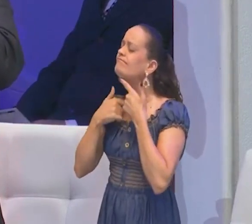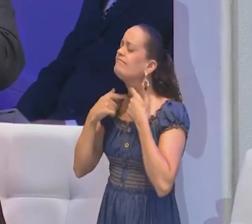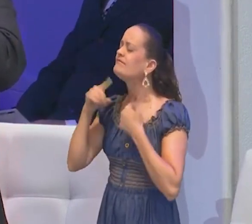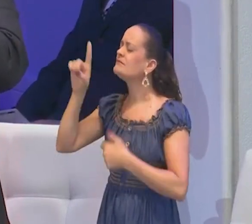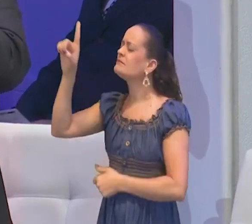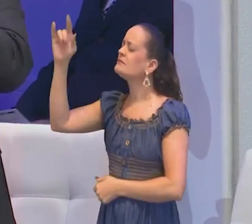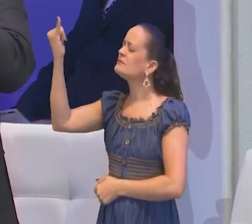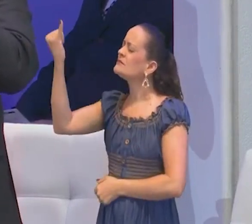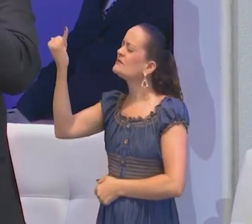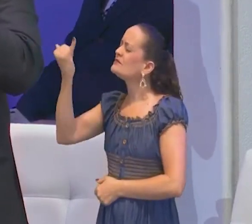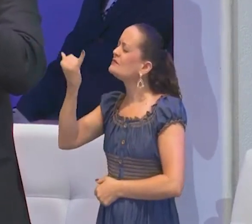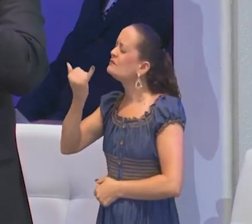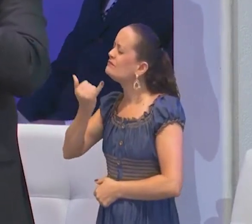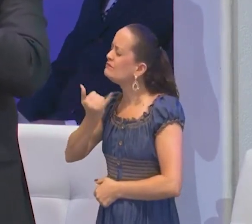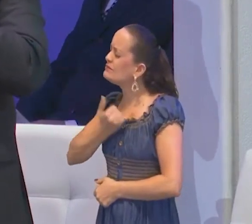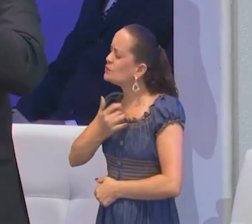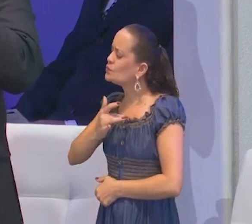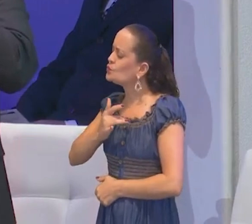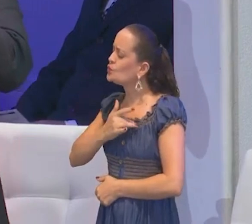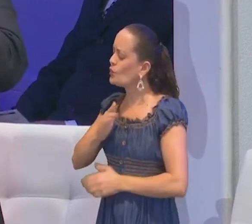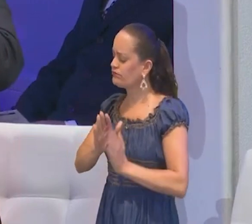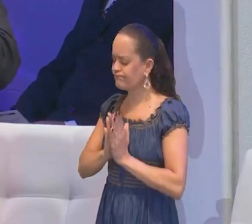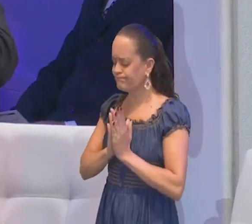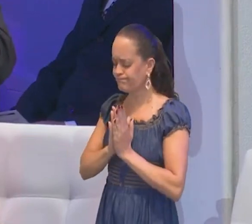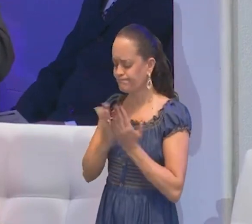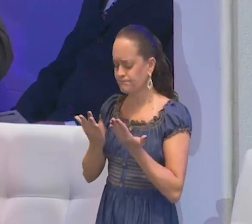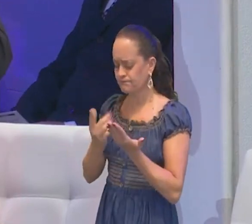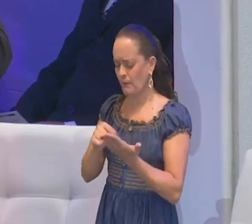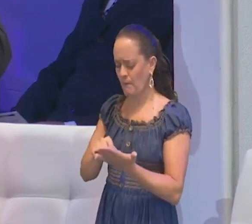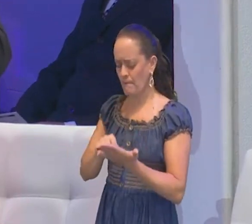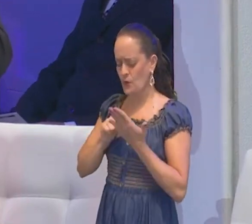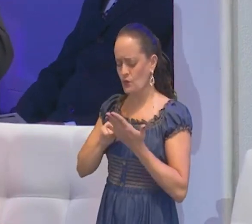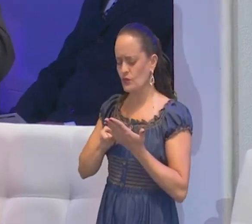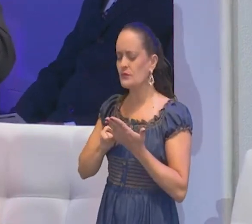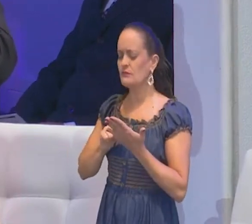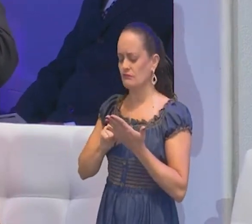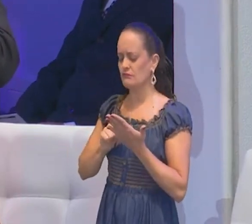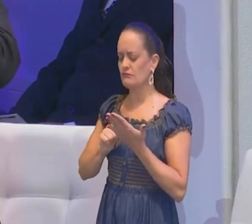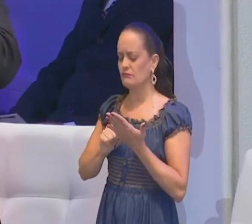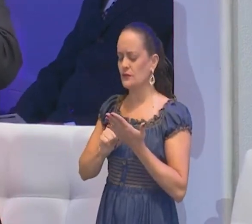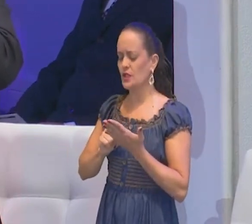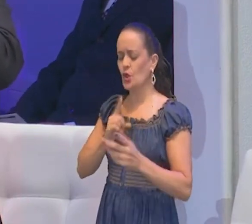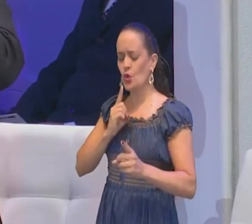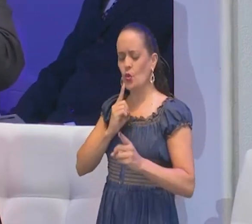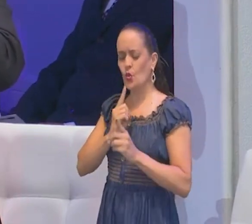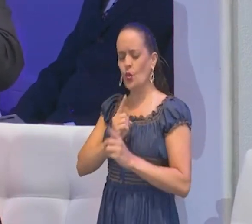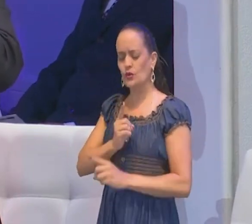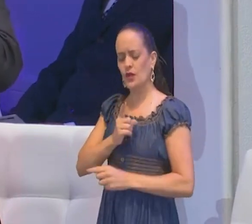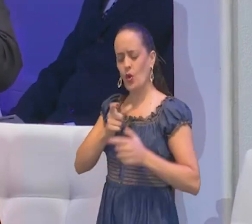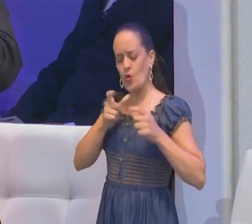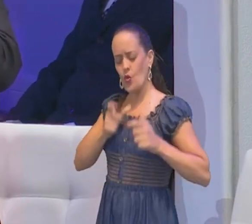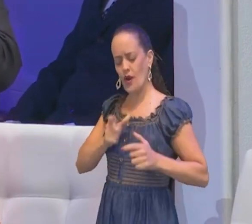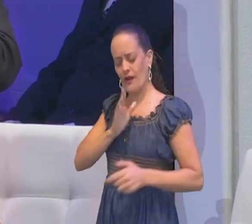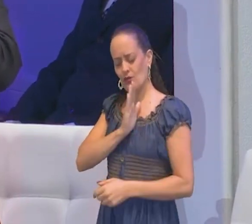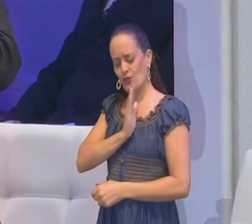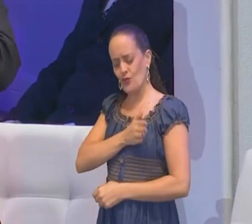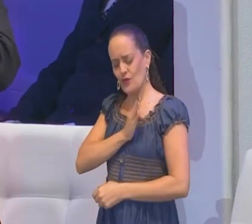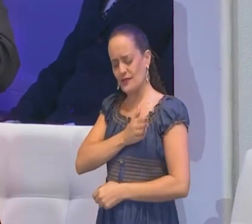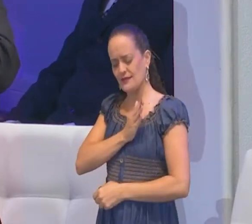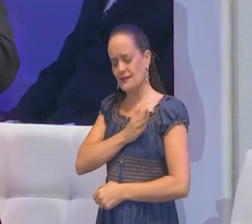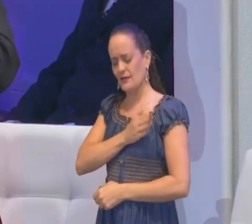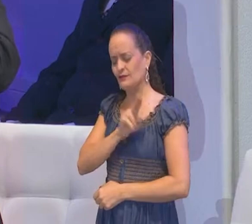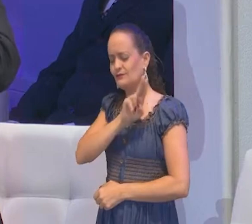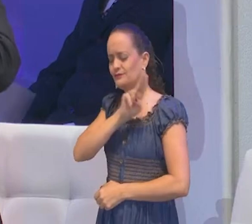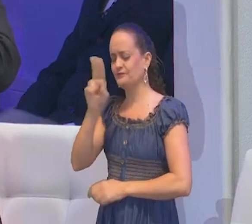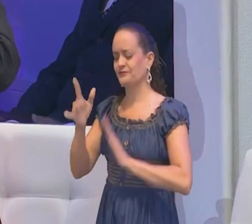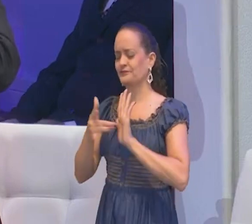por meio da Tua bendita palavra, Senhor. Que ela encontre lugar nos corações do Teu povo que aqui está, em